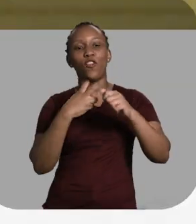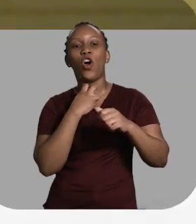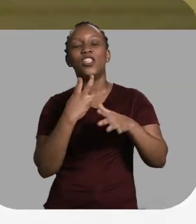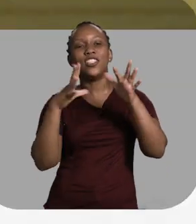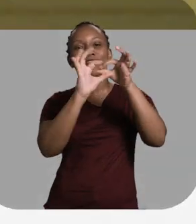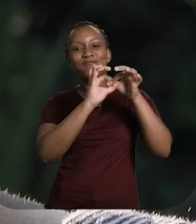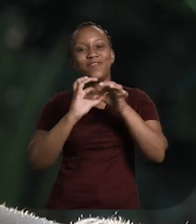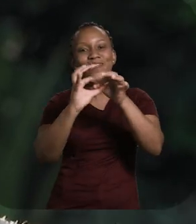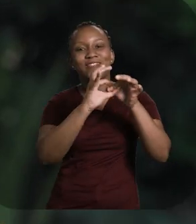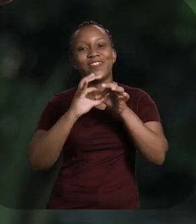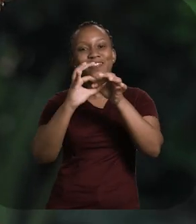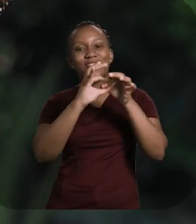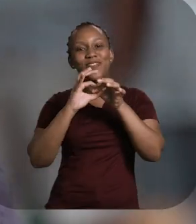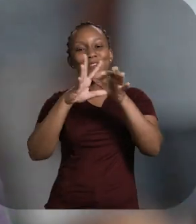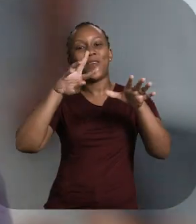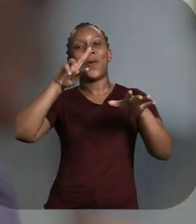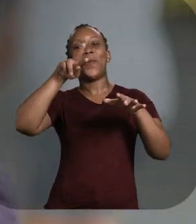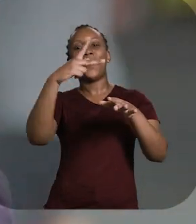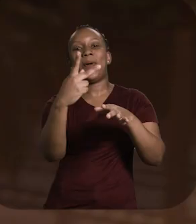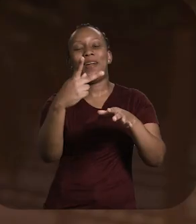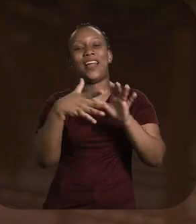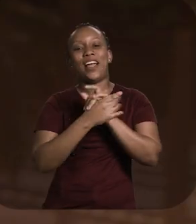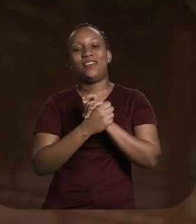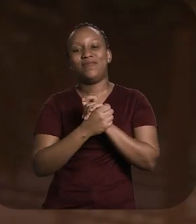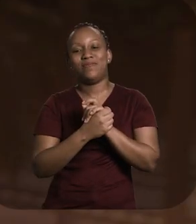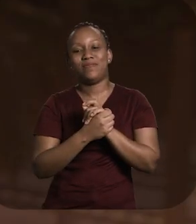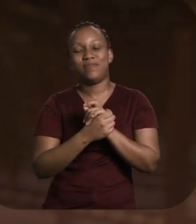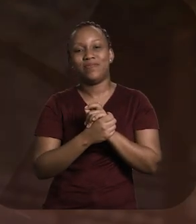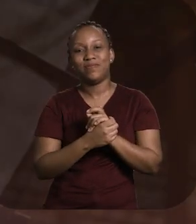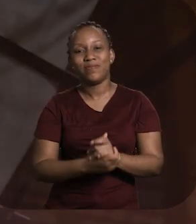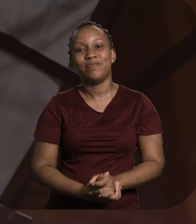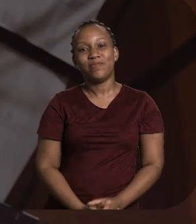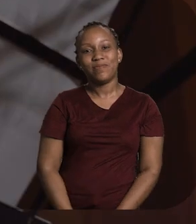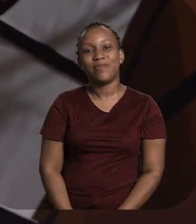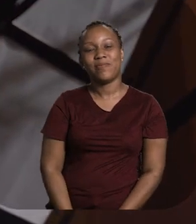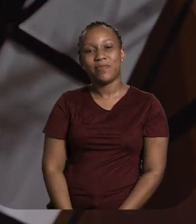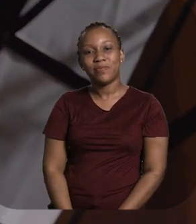Todas as vozes. Uma BH.